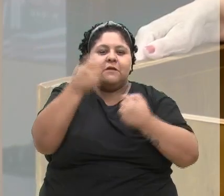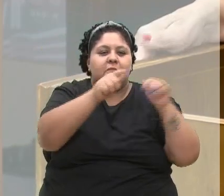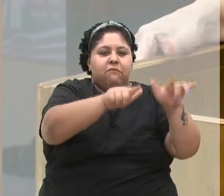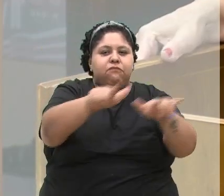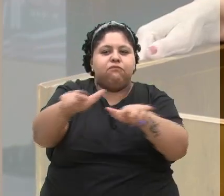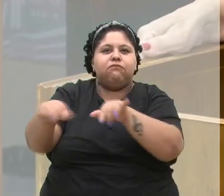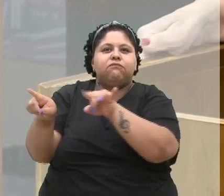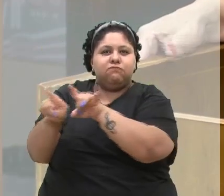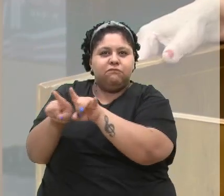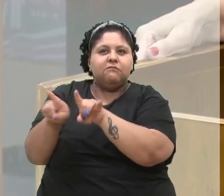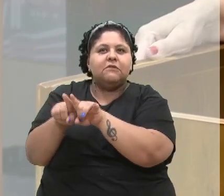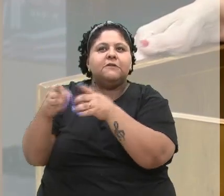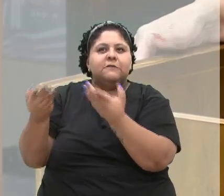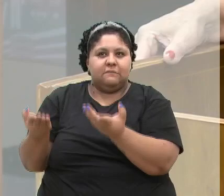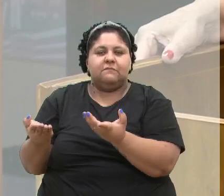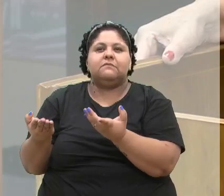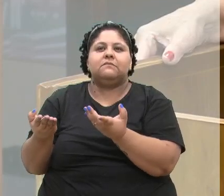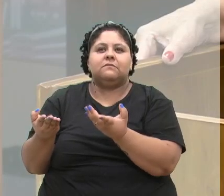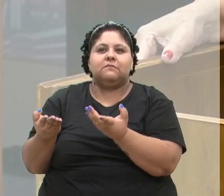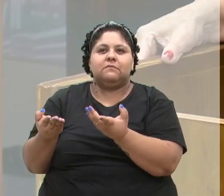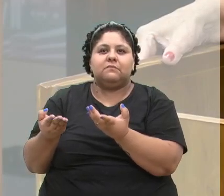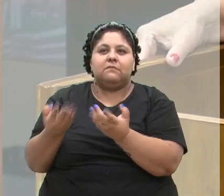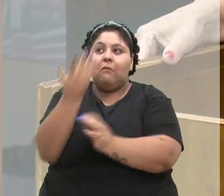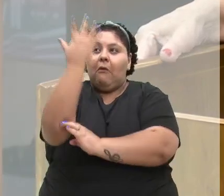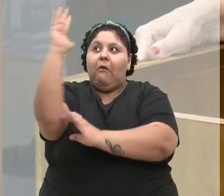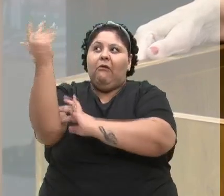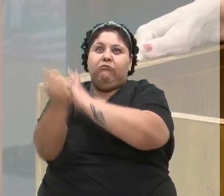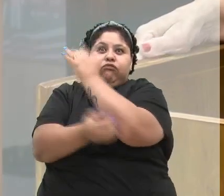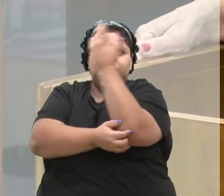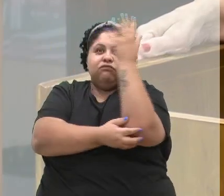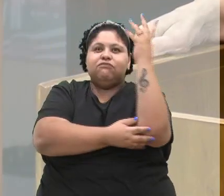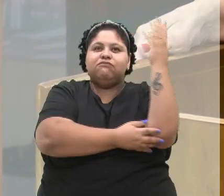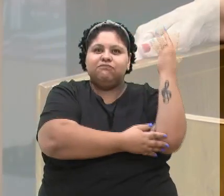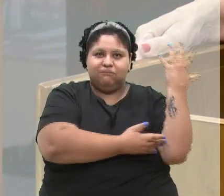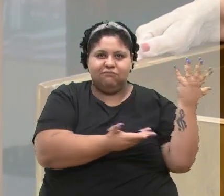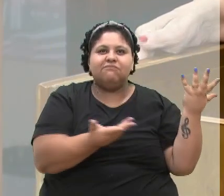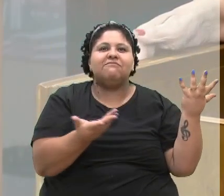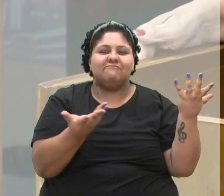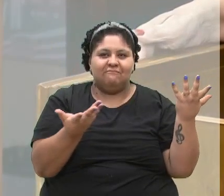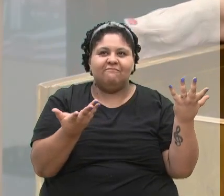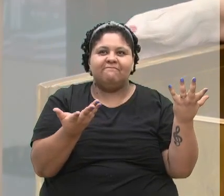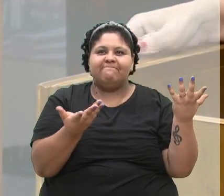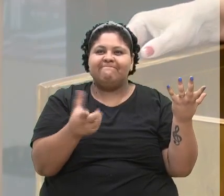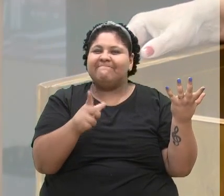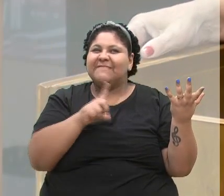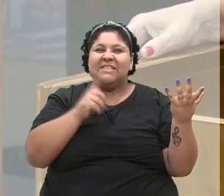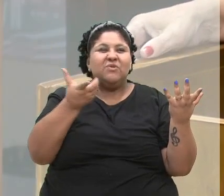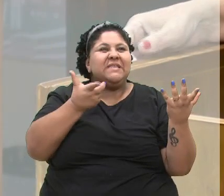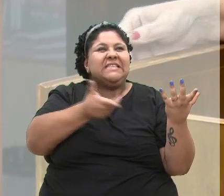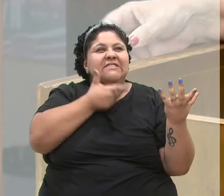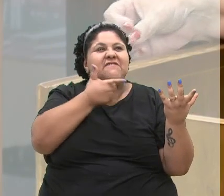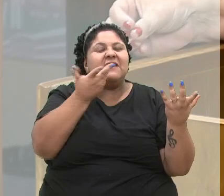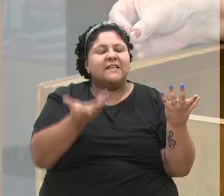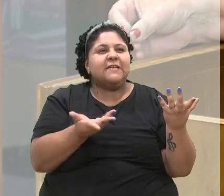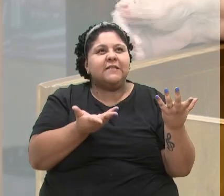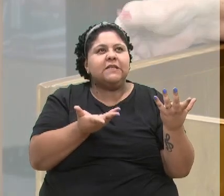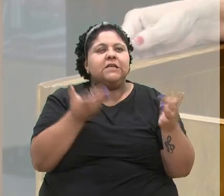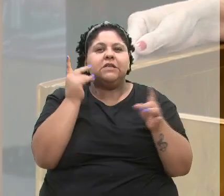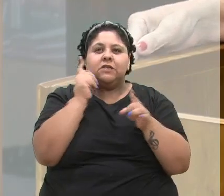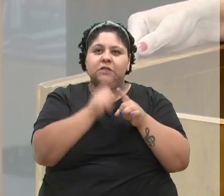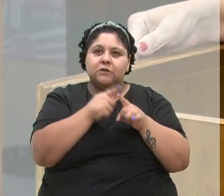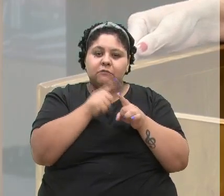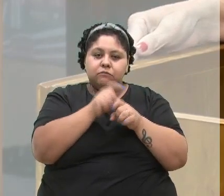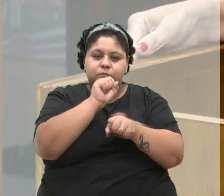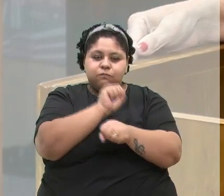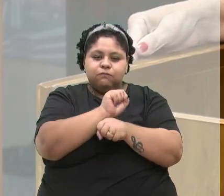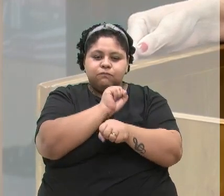locais onde o mato tem tomado conta, e eu não quis me manifestar, até porque